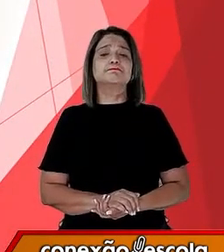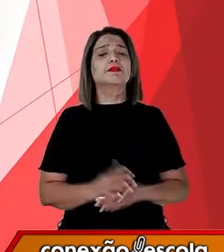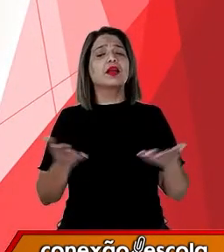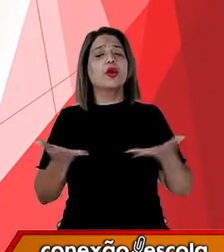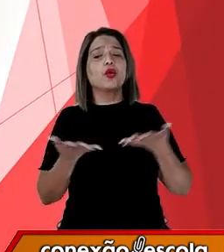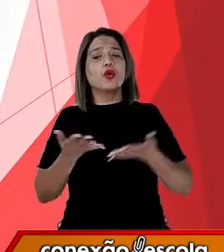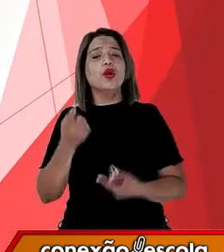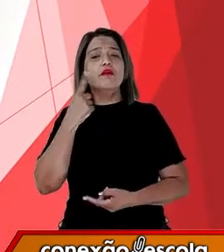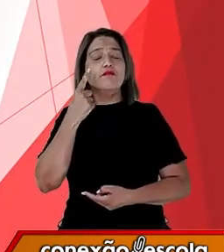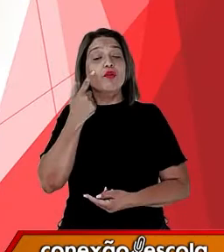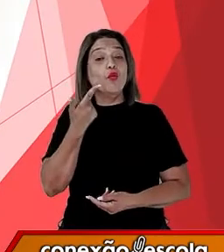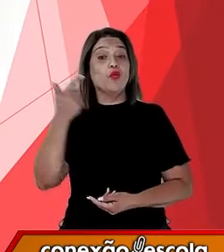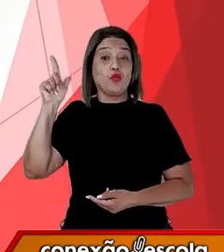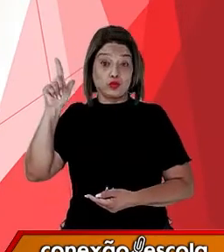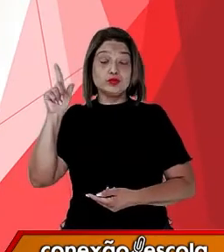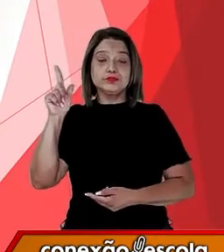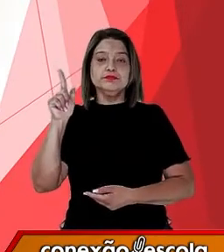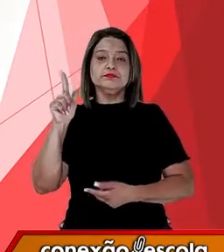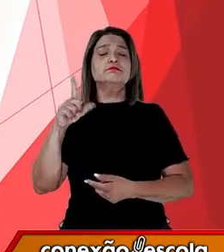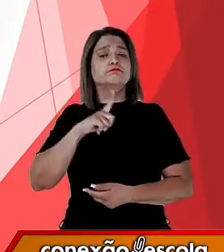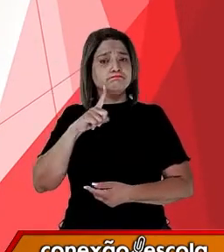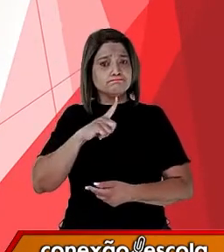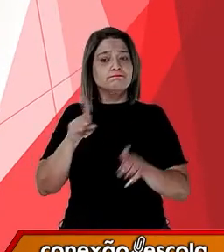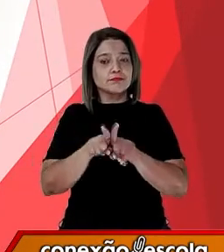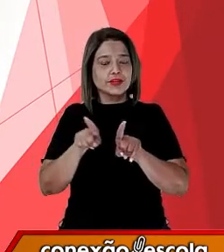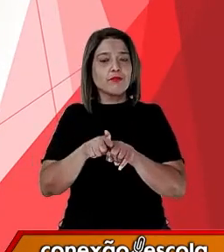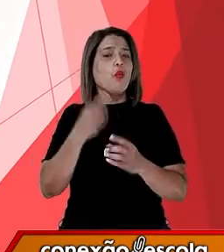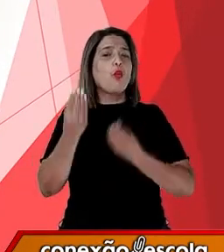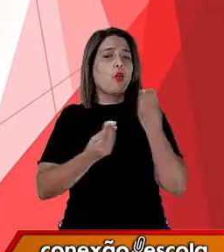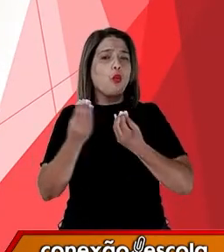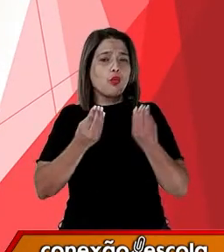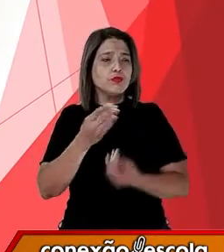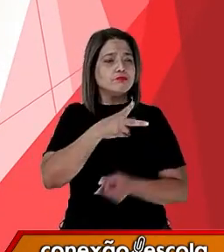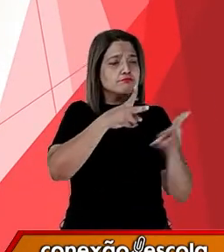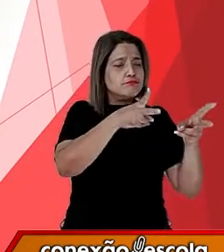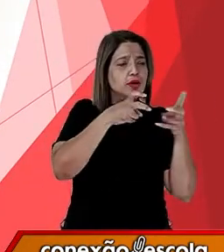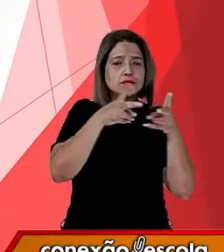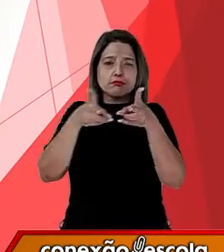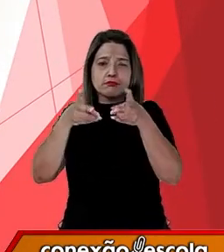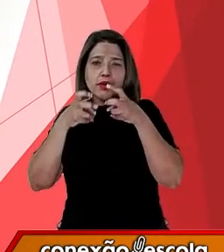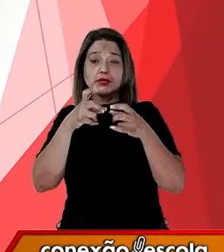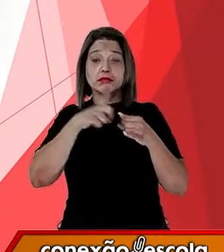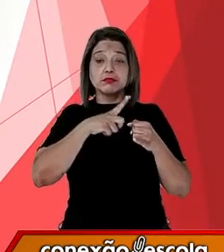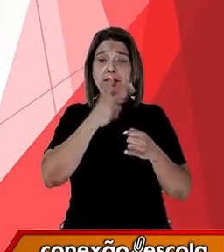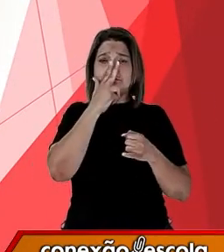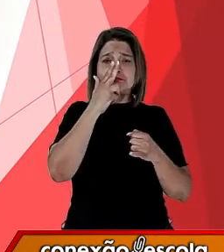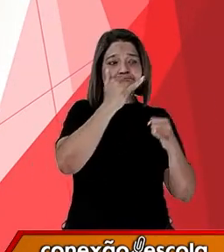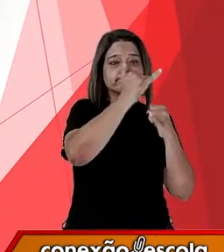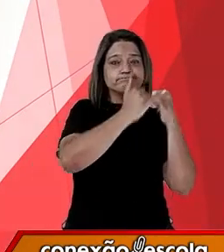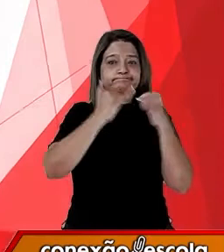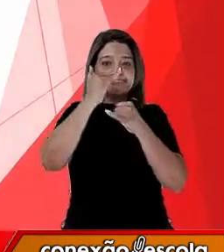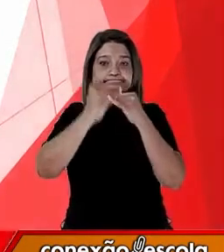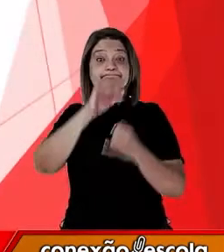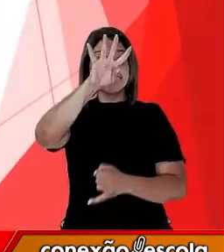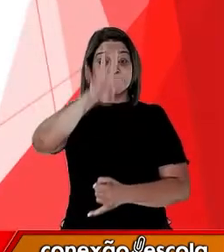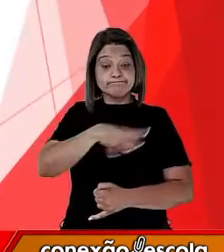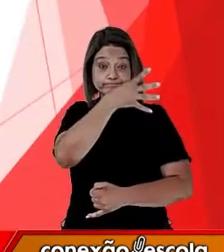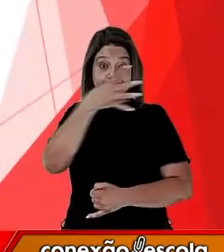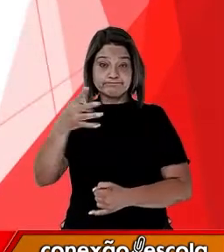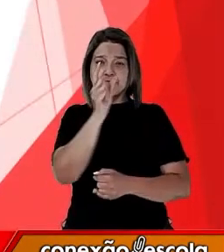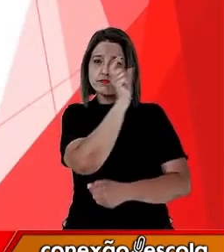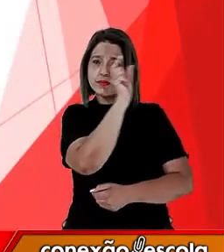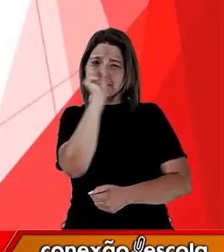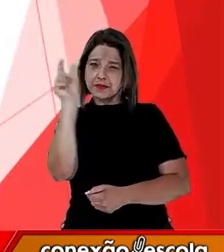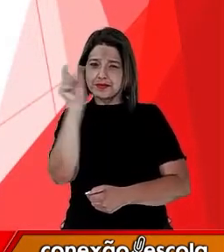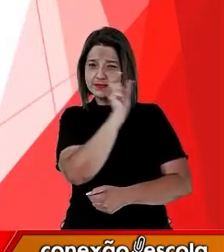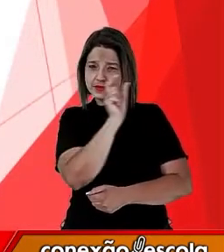Avançando, nós temos aí uma outra forma de perceber semelhanças na malha quadriculada. Observe